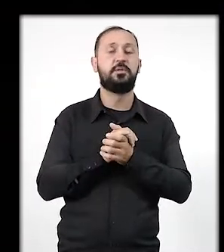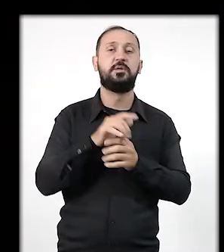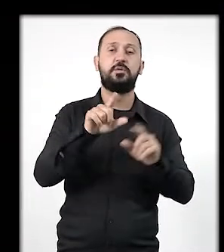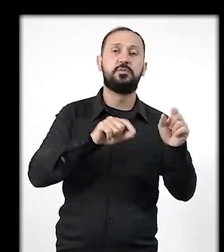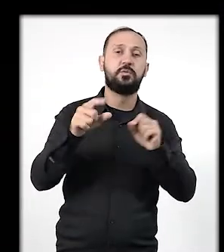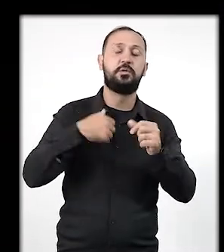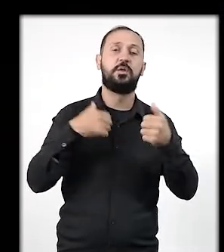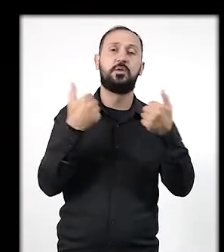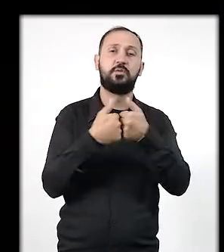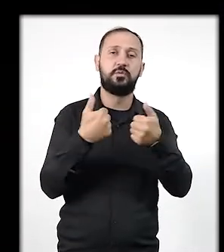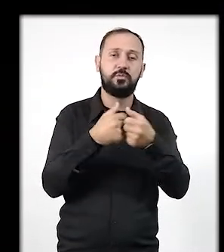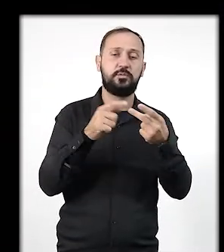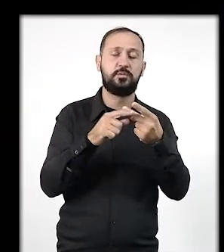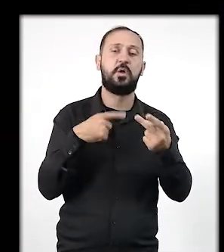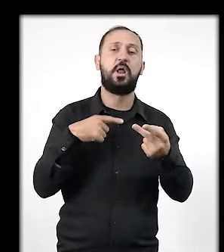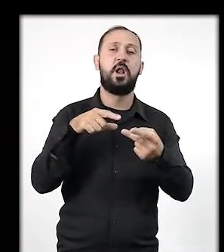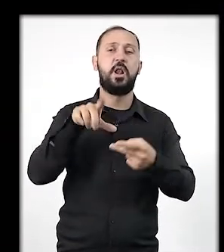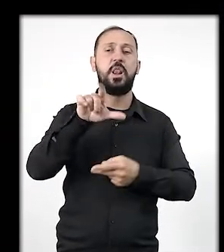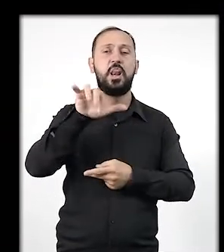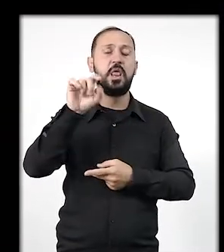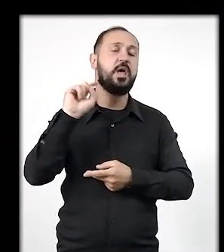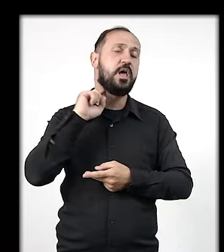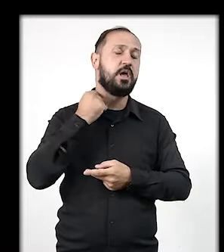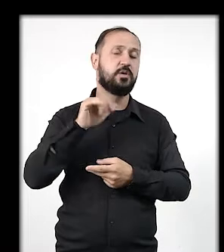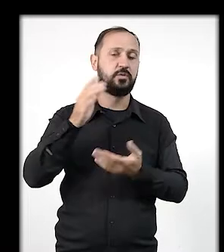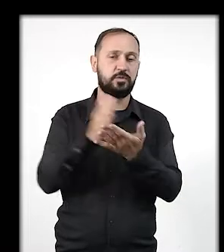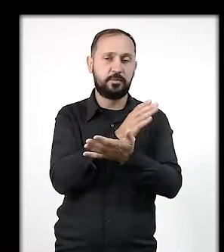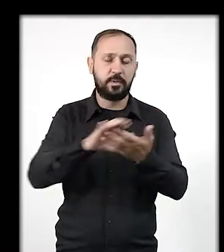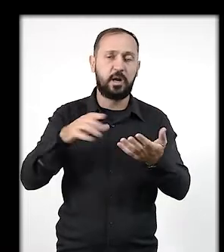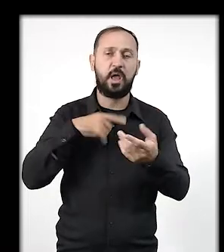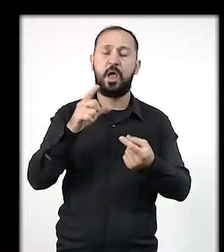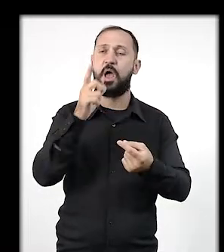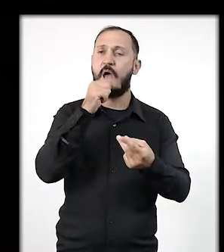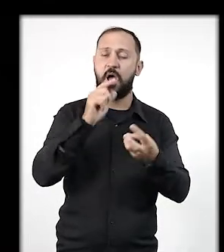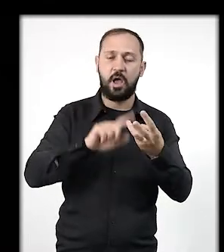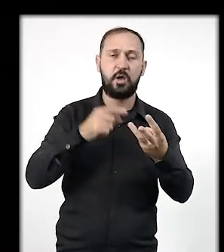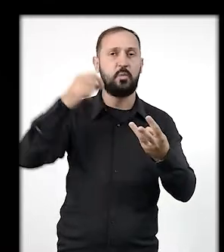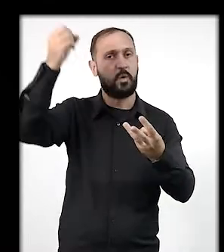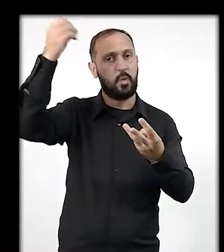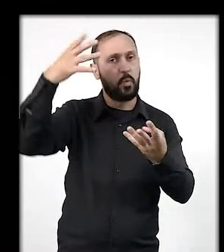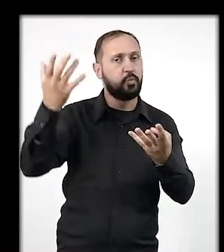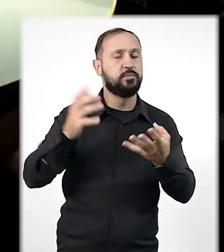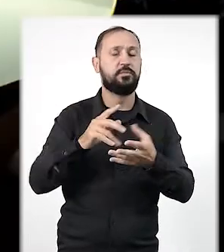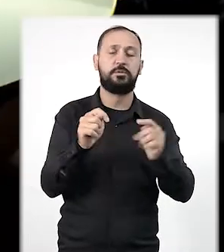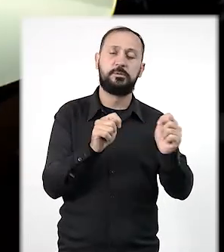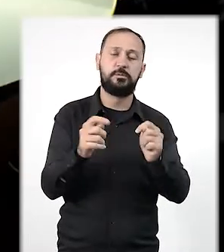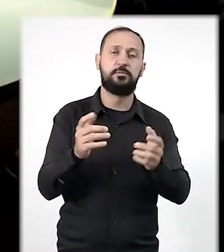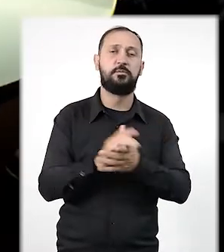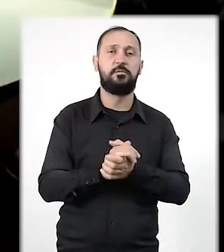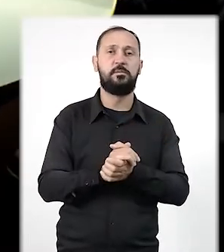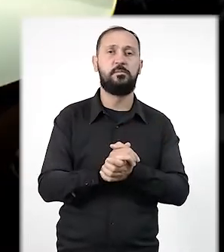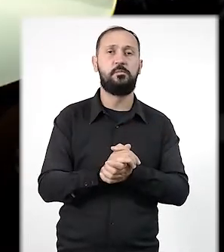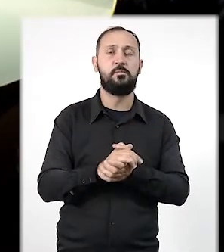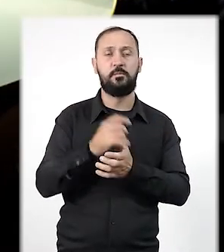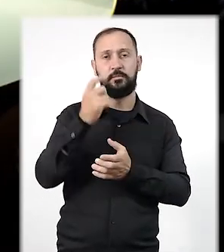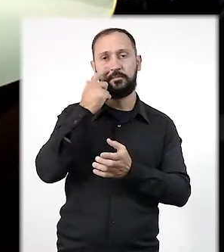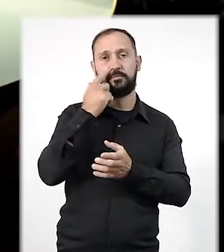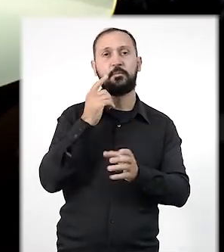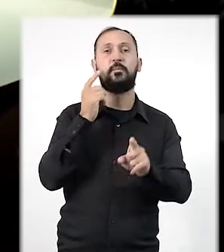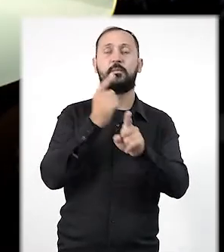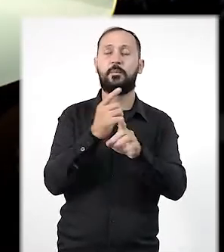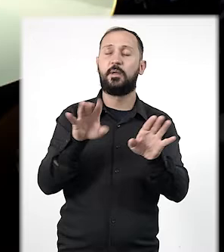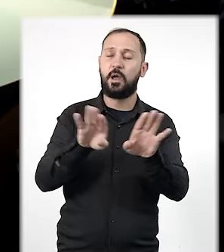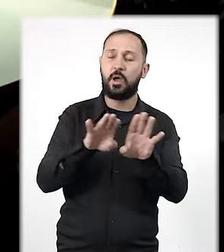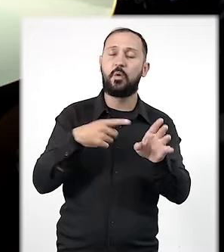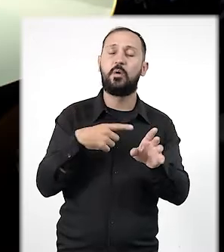com relação à escolha do transporte, com relação a separar lixo, com relação a quanto gasta de água, de energia. Que de certa maneira também acaba chegando